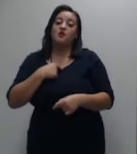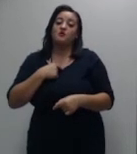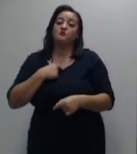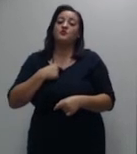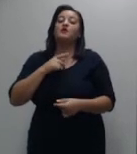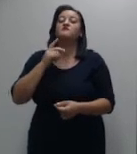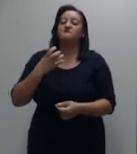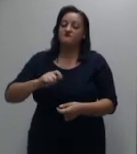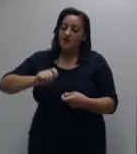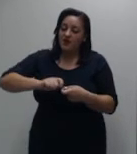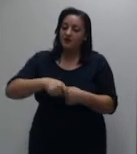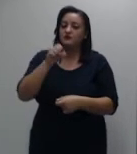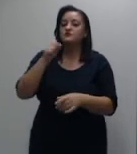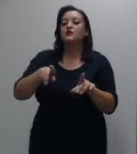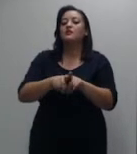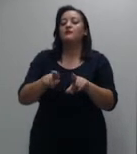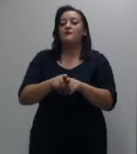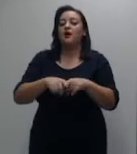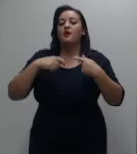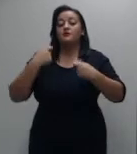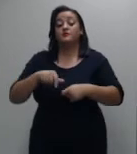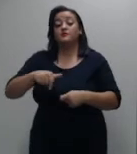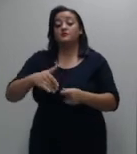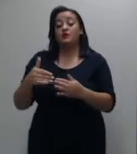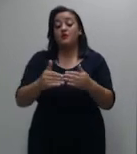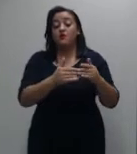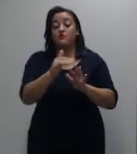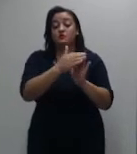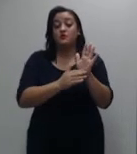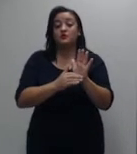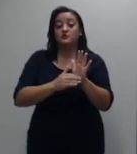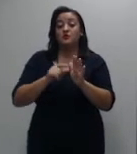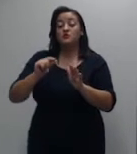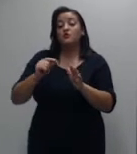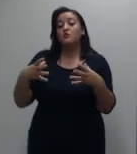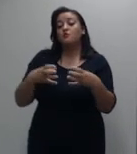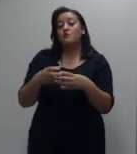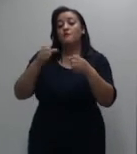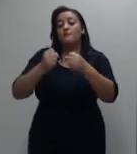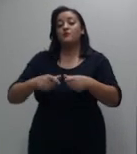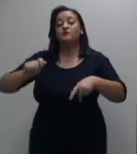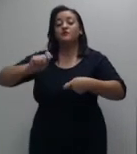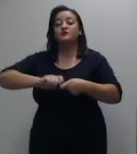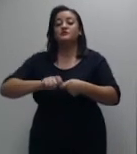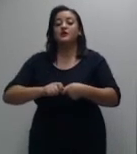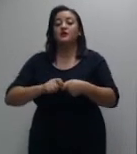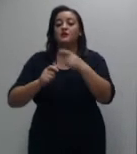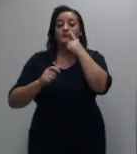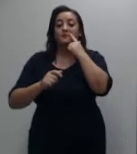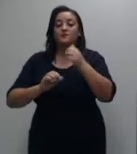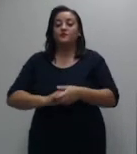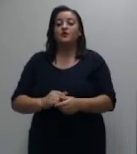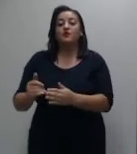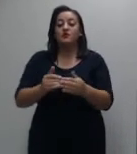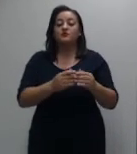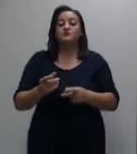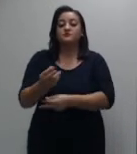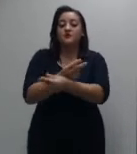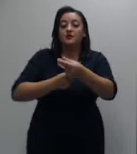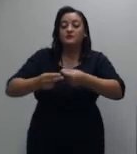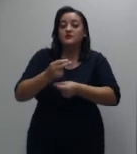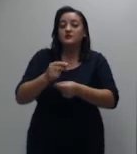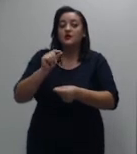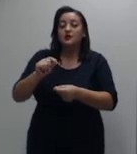fazer nessa circunstância o mínimo de acordos pode fazer a judicar custos às custas